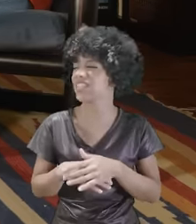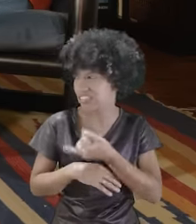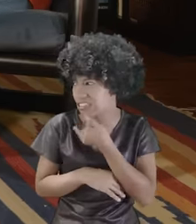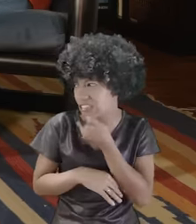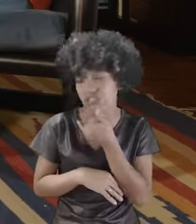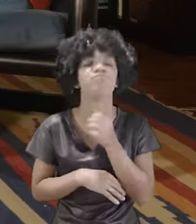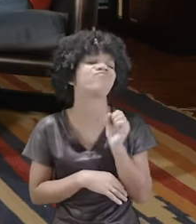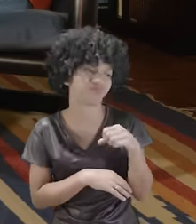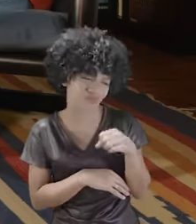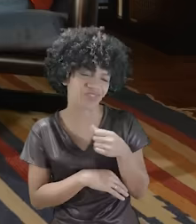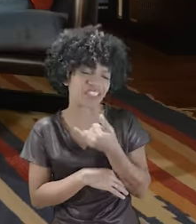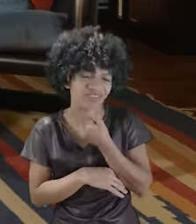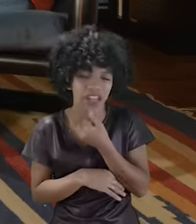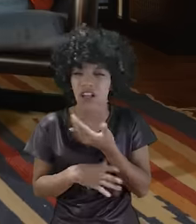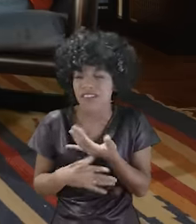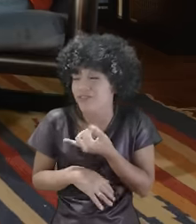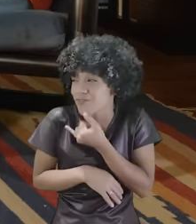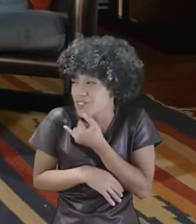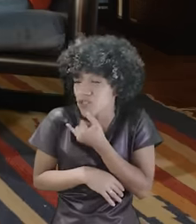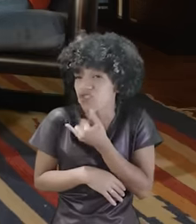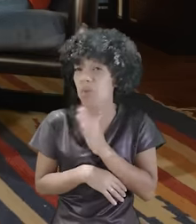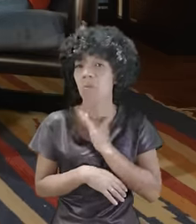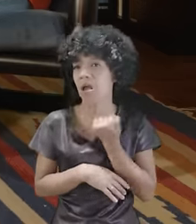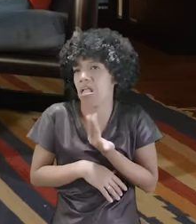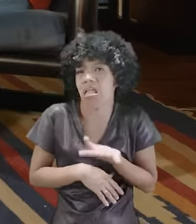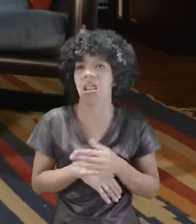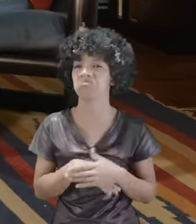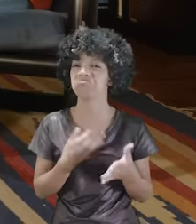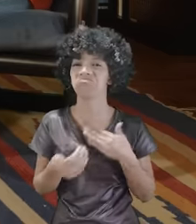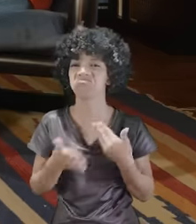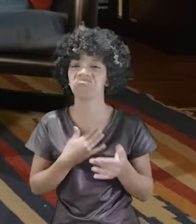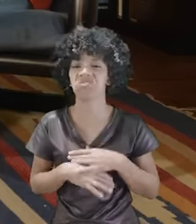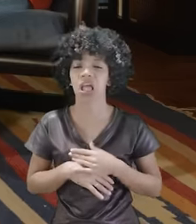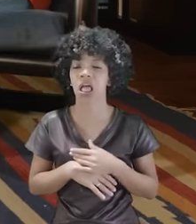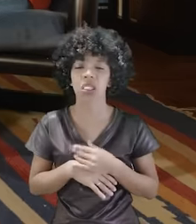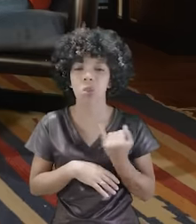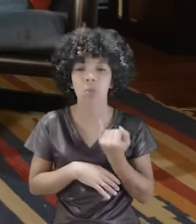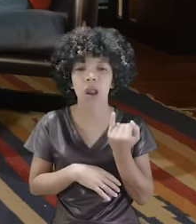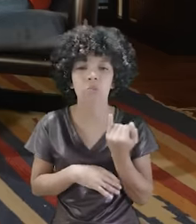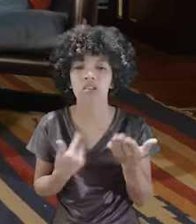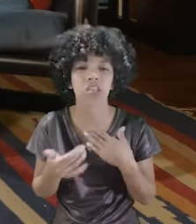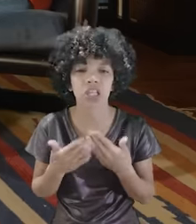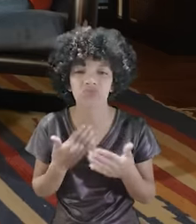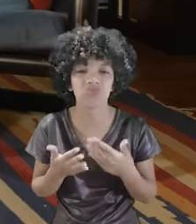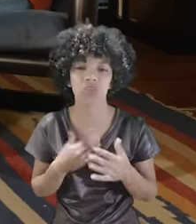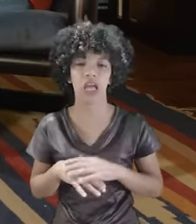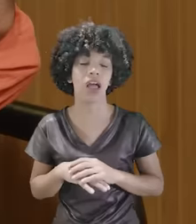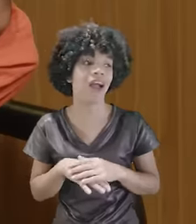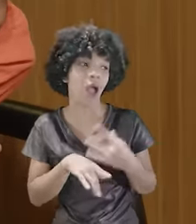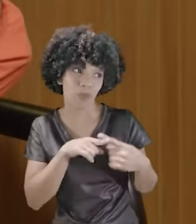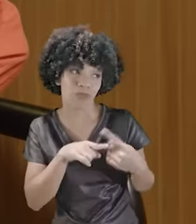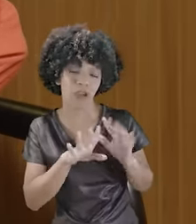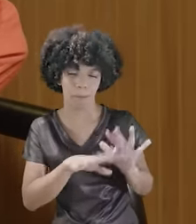você tava bem um feliz você tava já Morrer para você e já seria uma consequência Porque